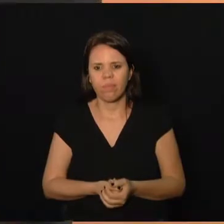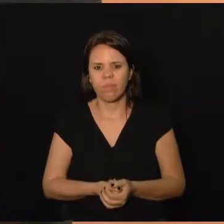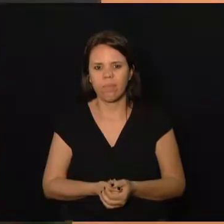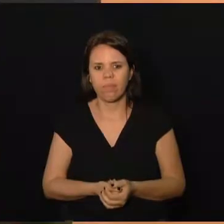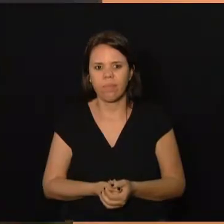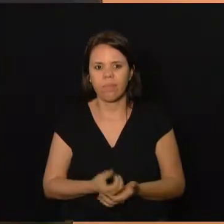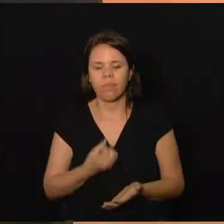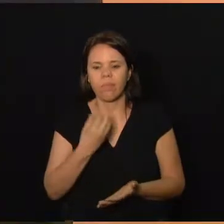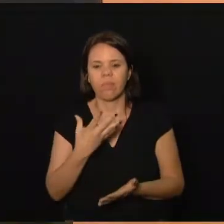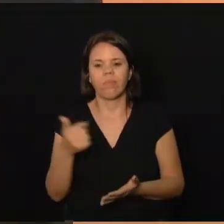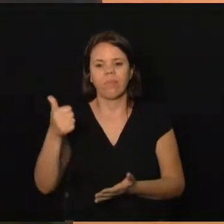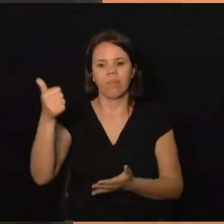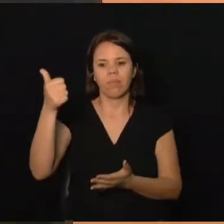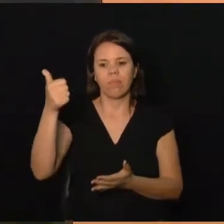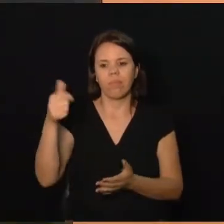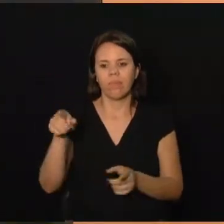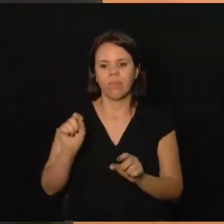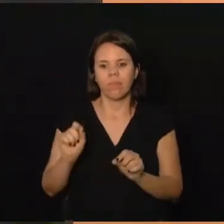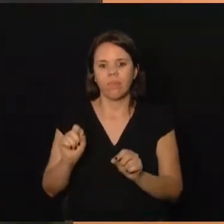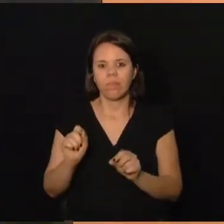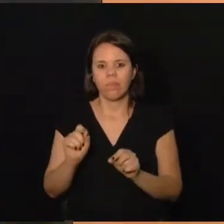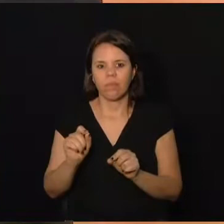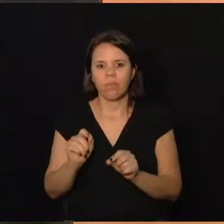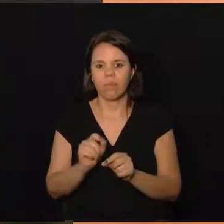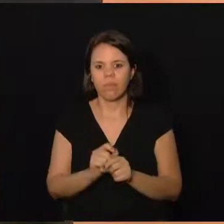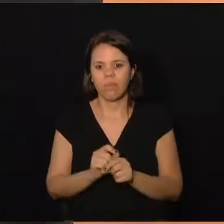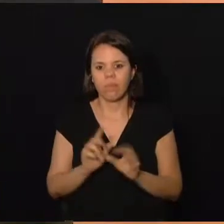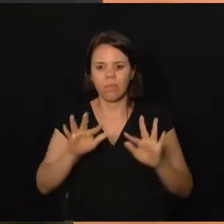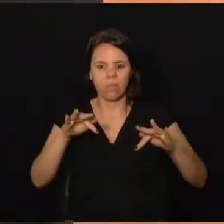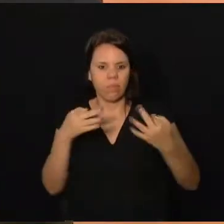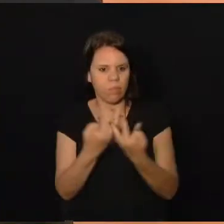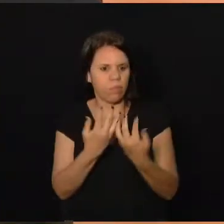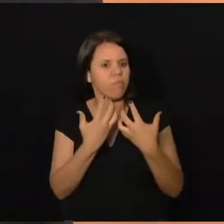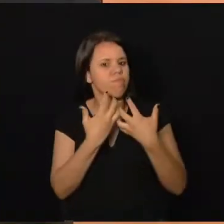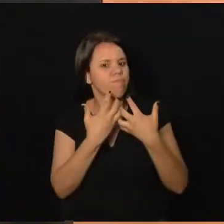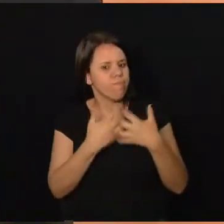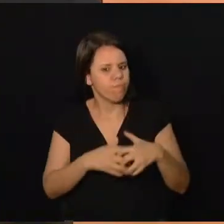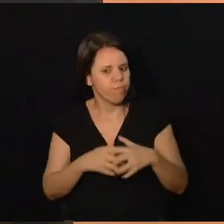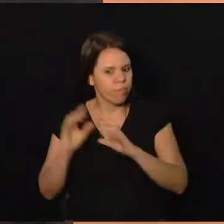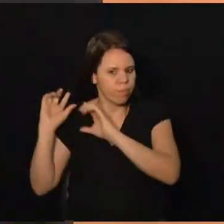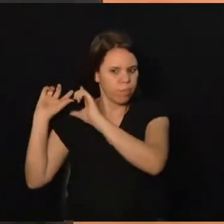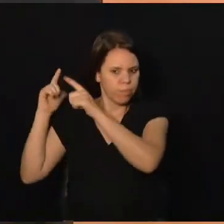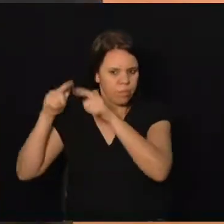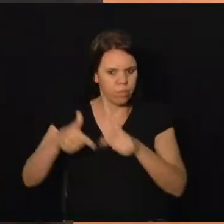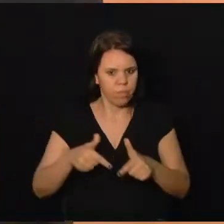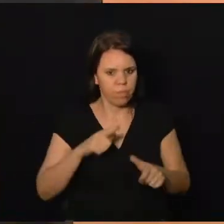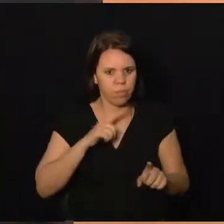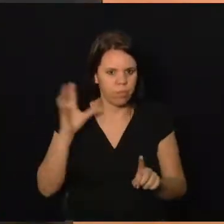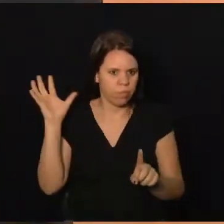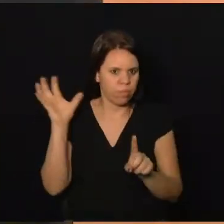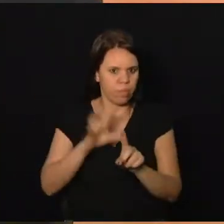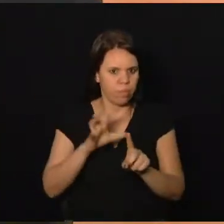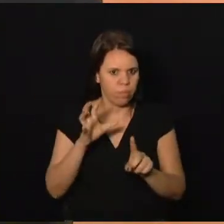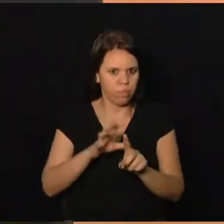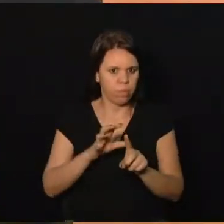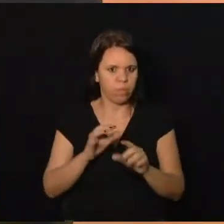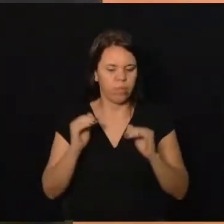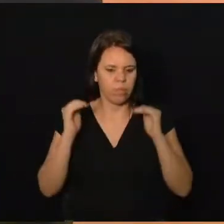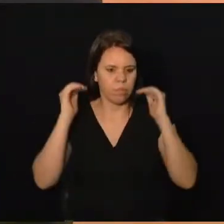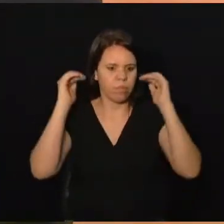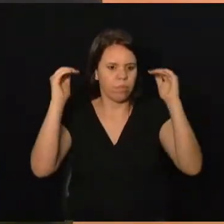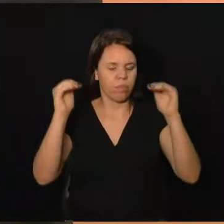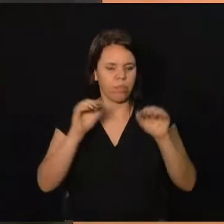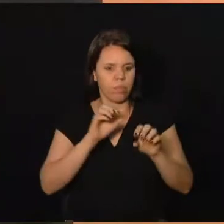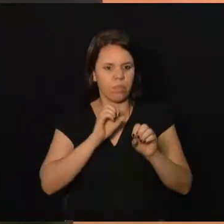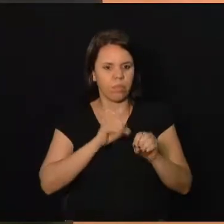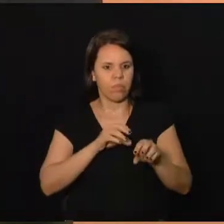Bom, em primeiro lugar, a família funcional ela tem uma pressão muito grande, porque você